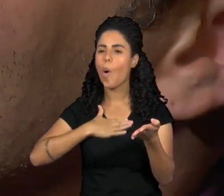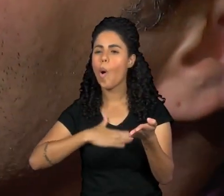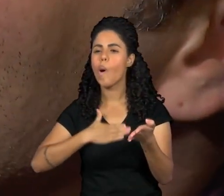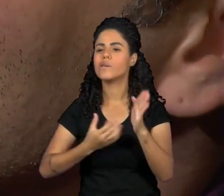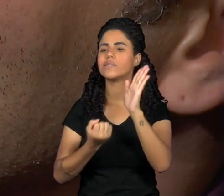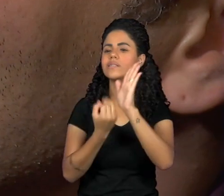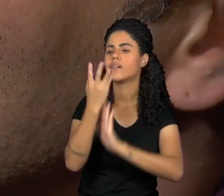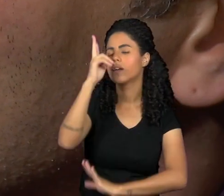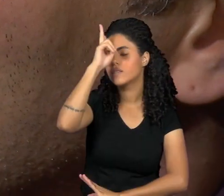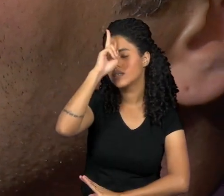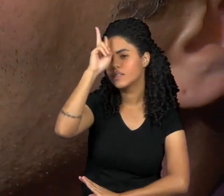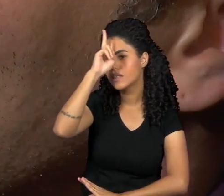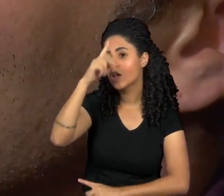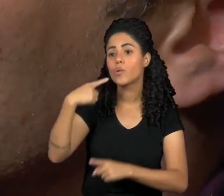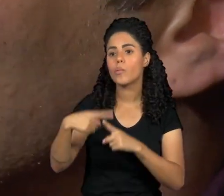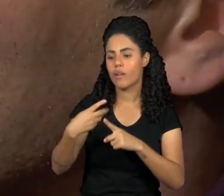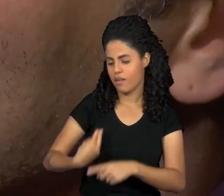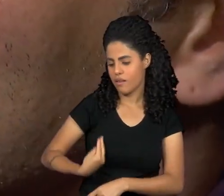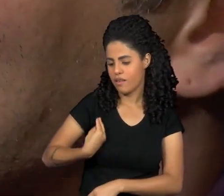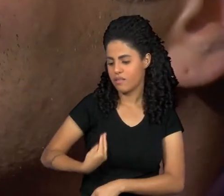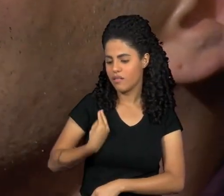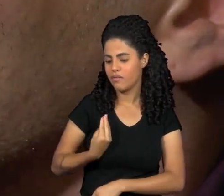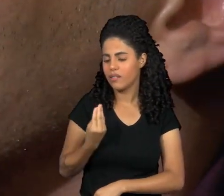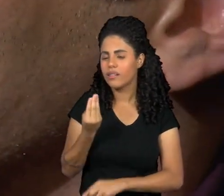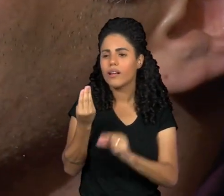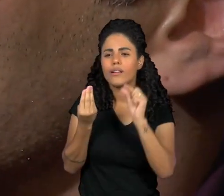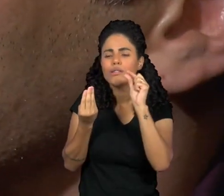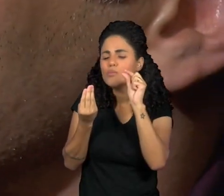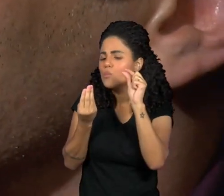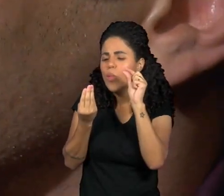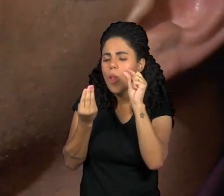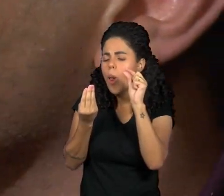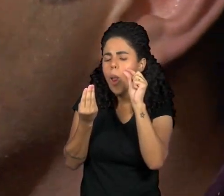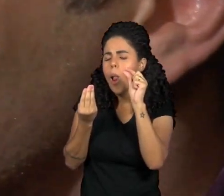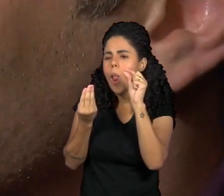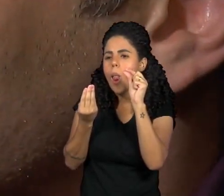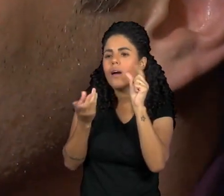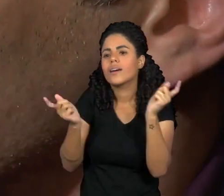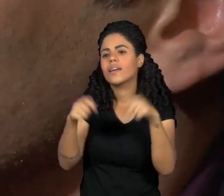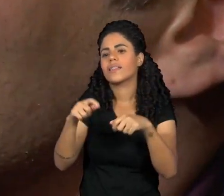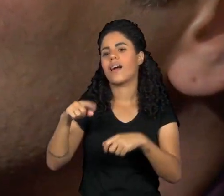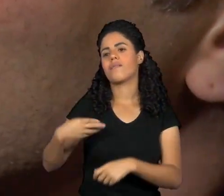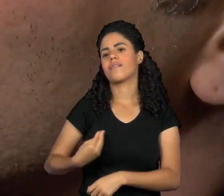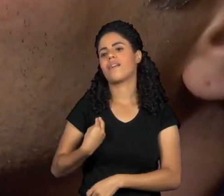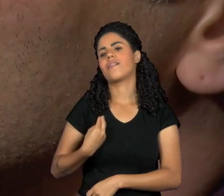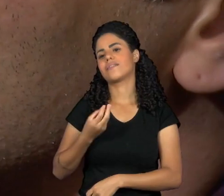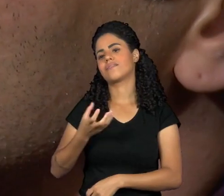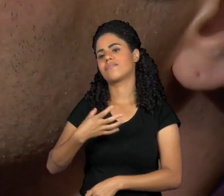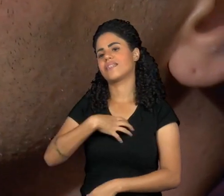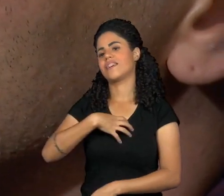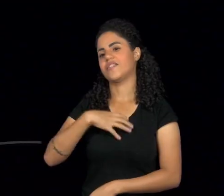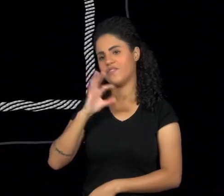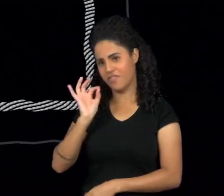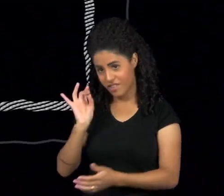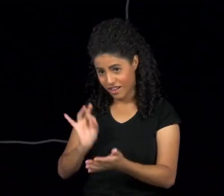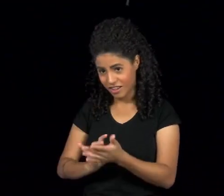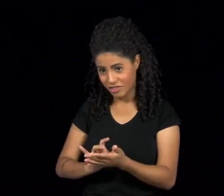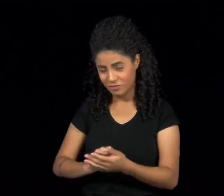porque esta vida é um grão de areia perto do que podemos ser e do que o entorno nos oferece.